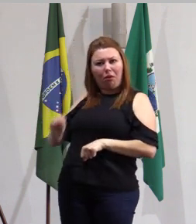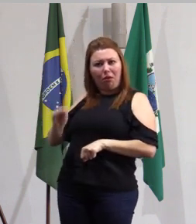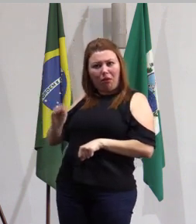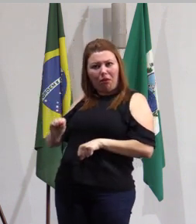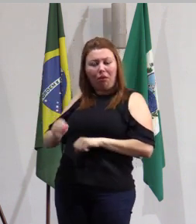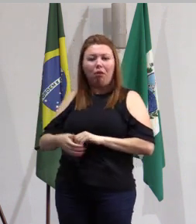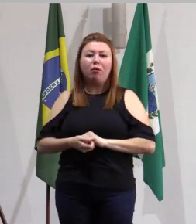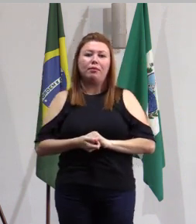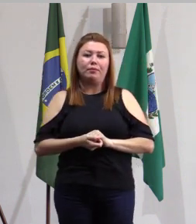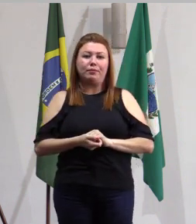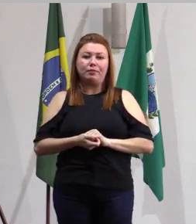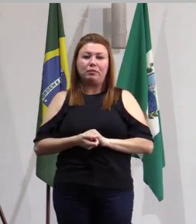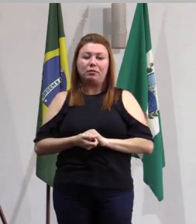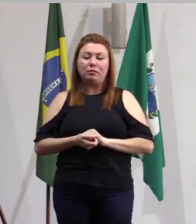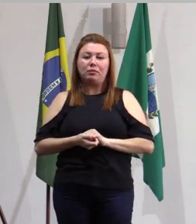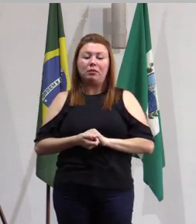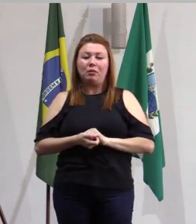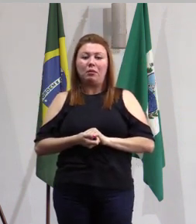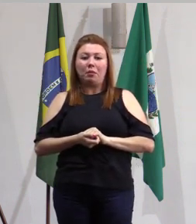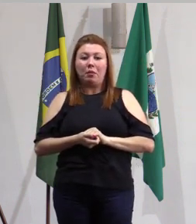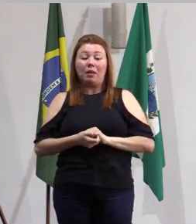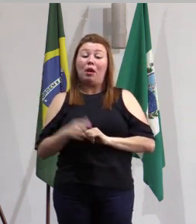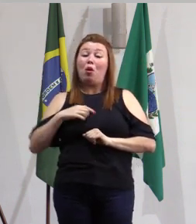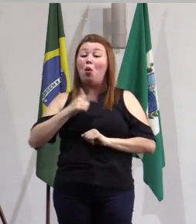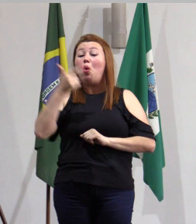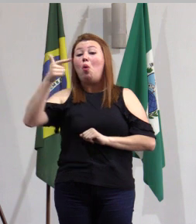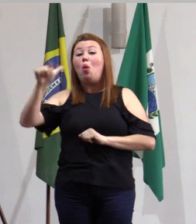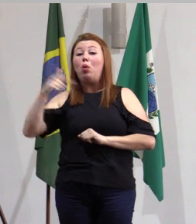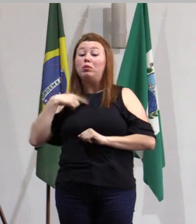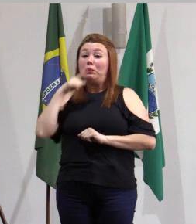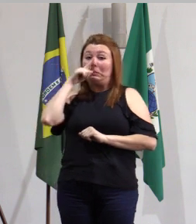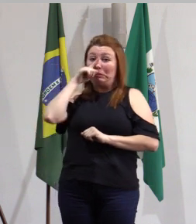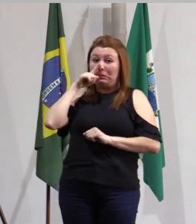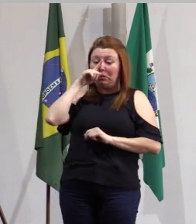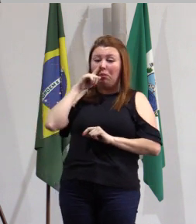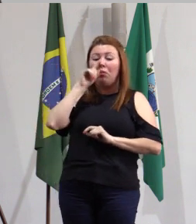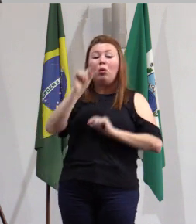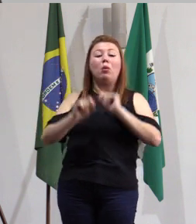Há, efetivamente, esse é um outro receio,